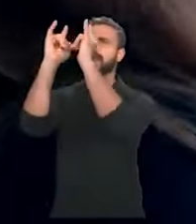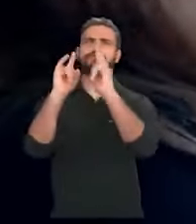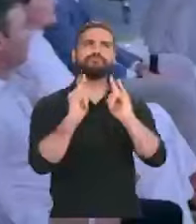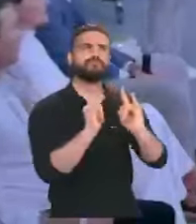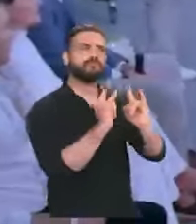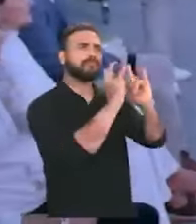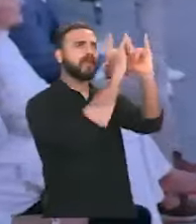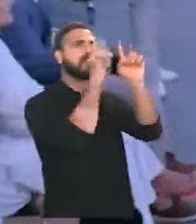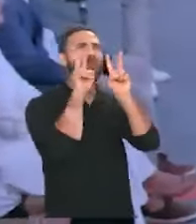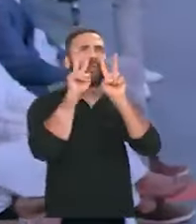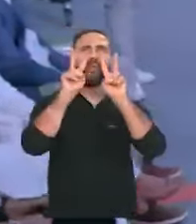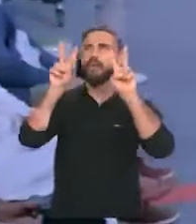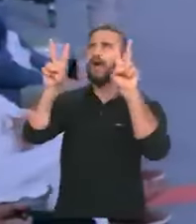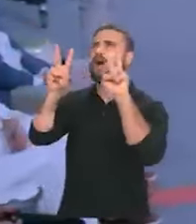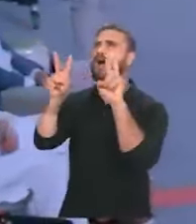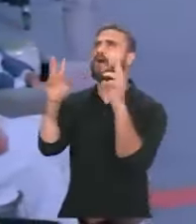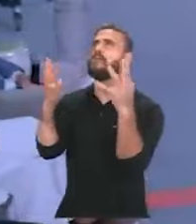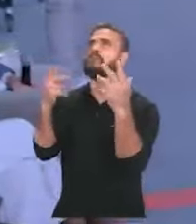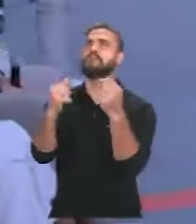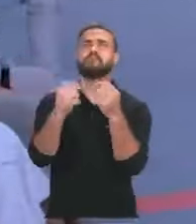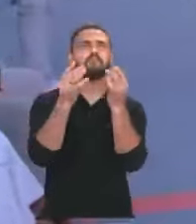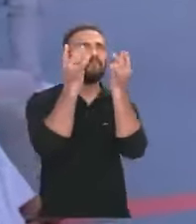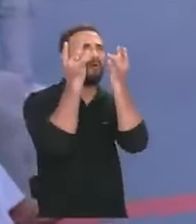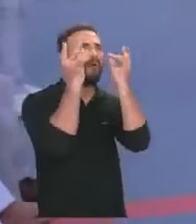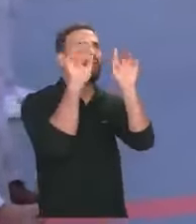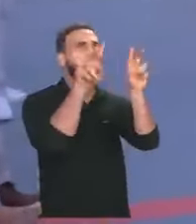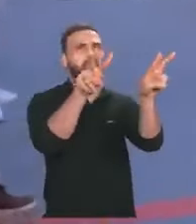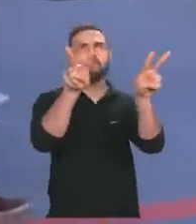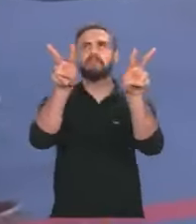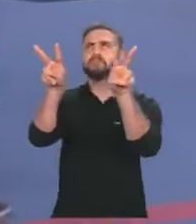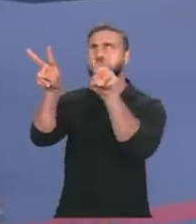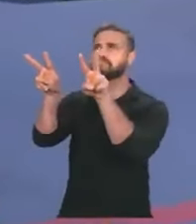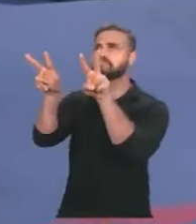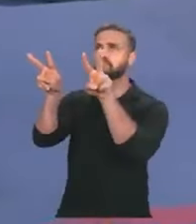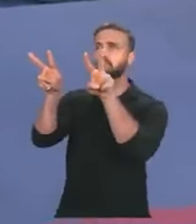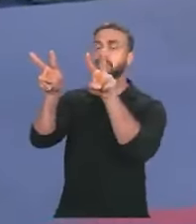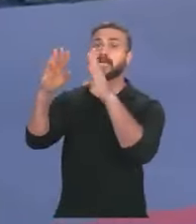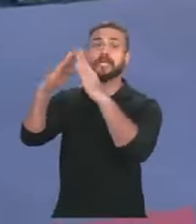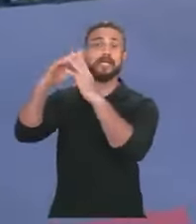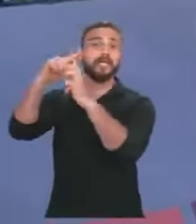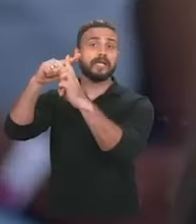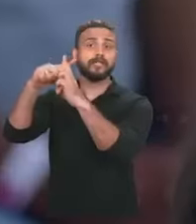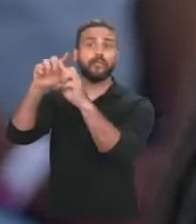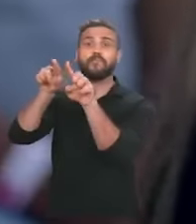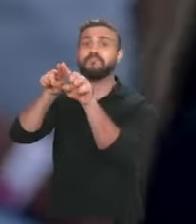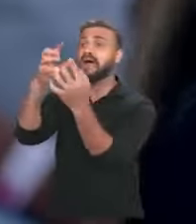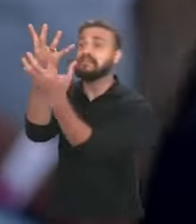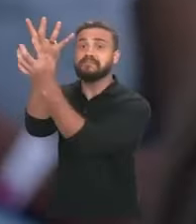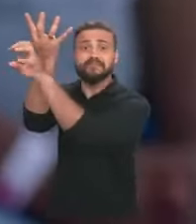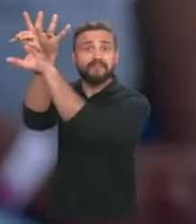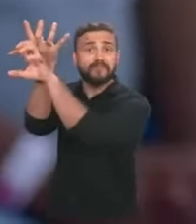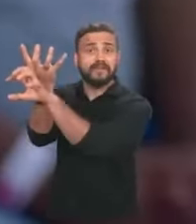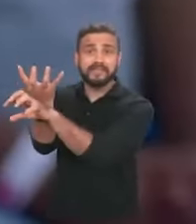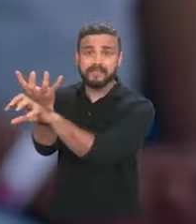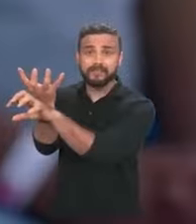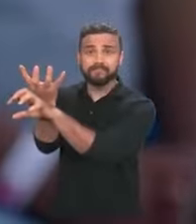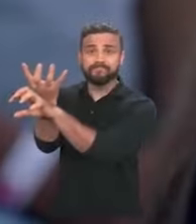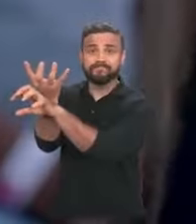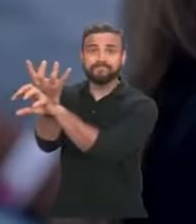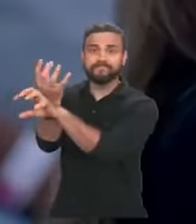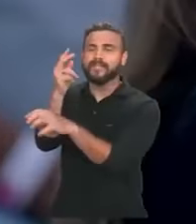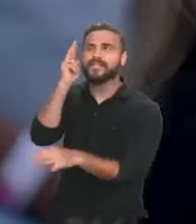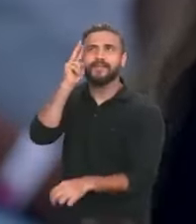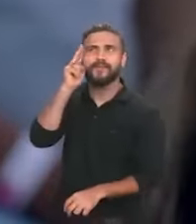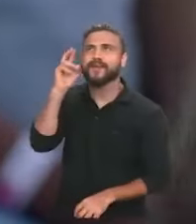contar falei gente parece que eu tô no céu e isso me lembra a Itália porque a Itália porque é assim a gente não tem tudo isso na